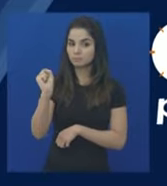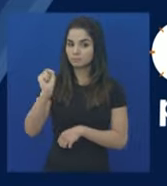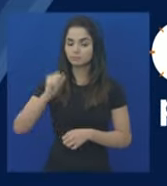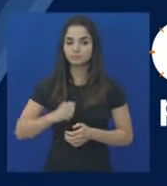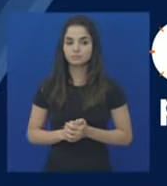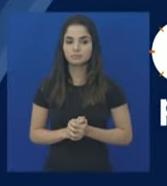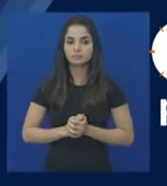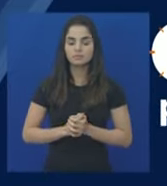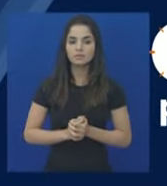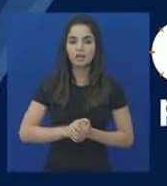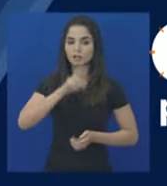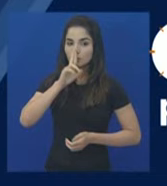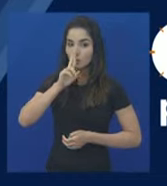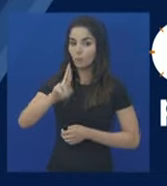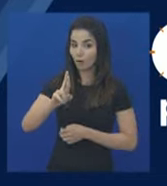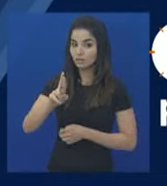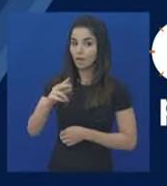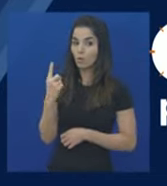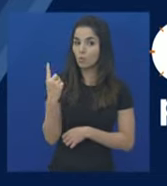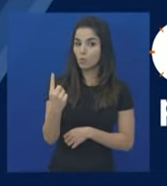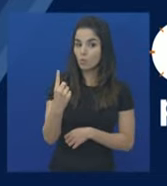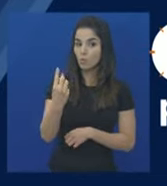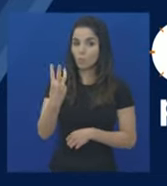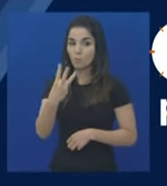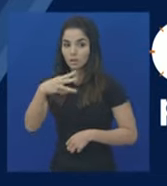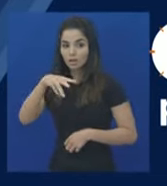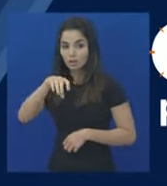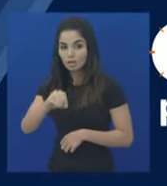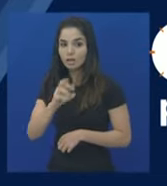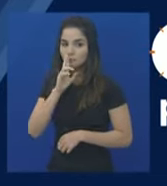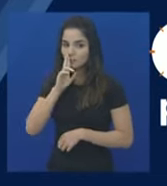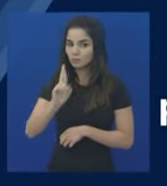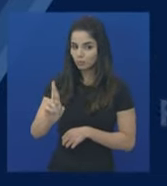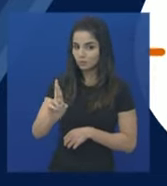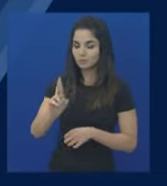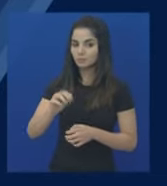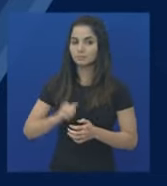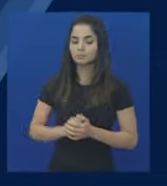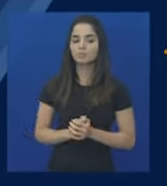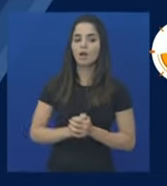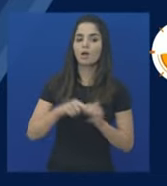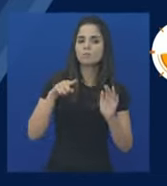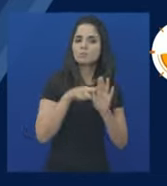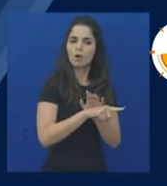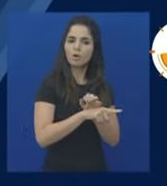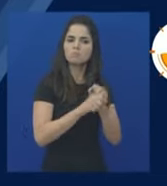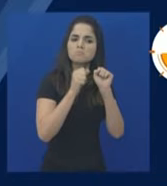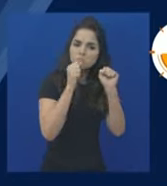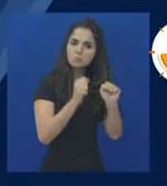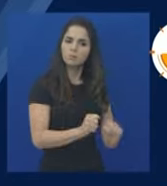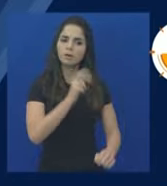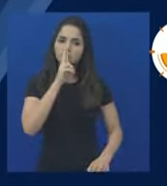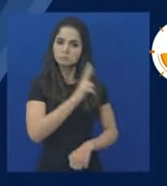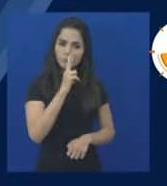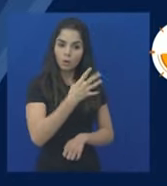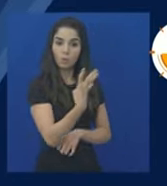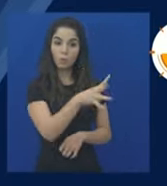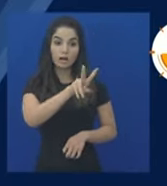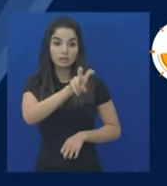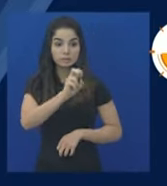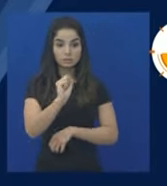escolhido para responder tem um minuto e meio para a resposta. Quem perguntou tem 45 segundos para a